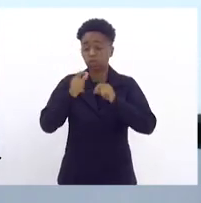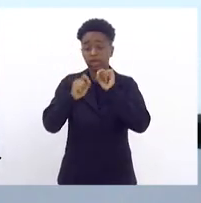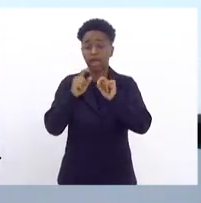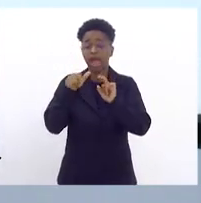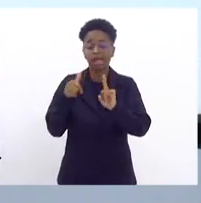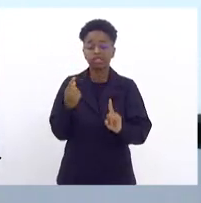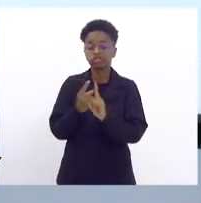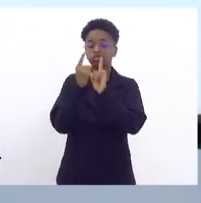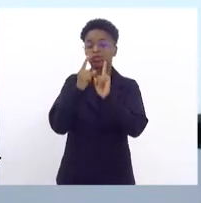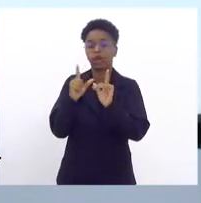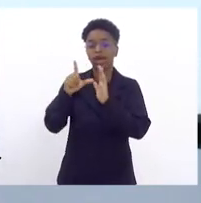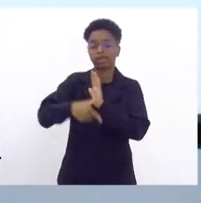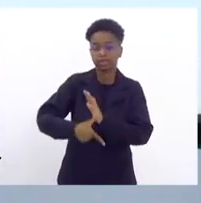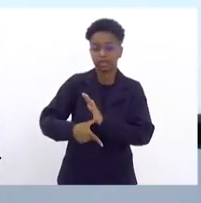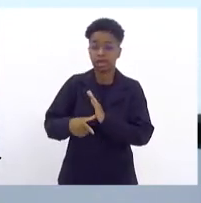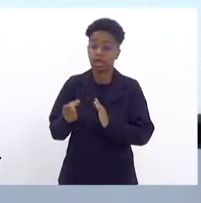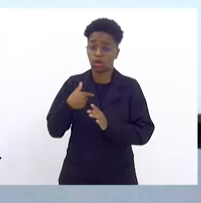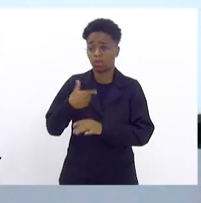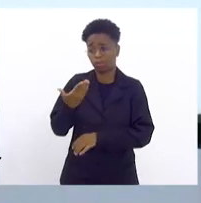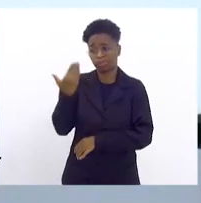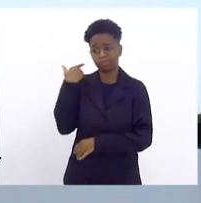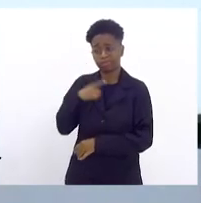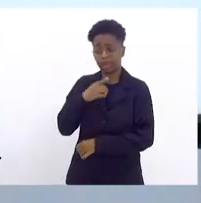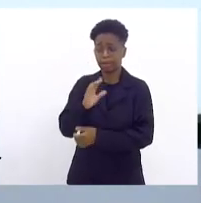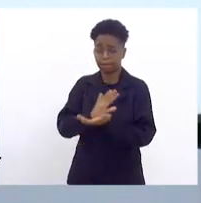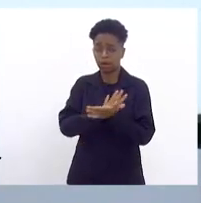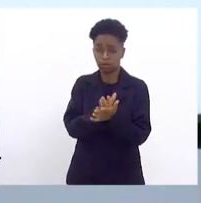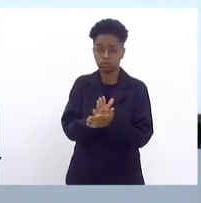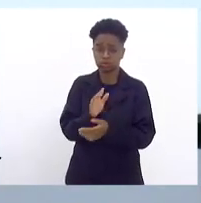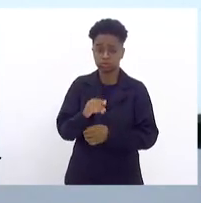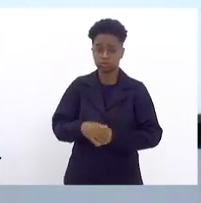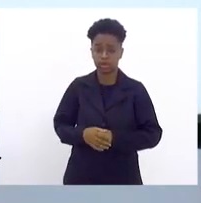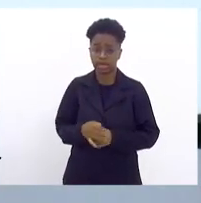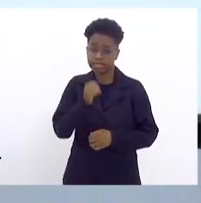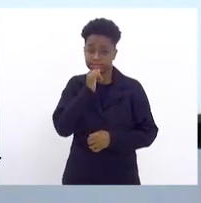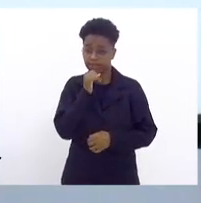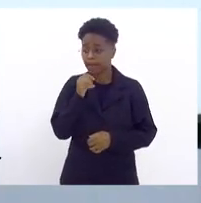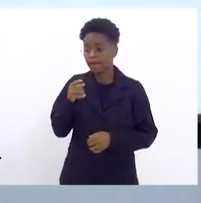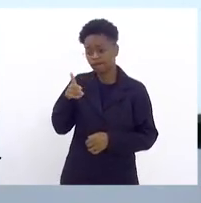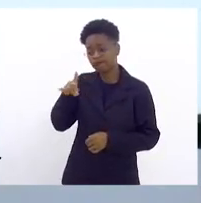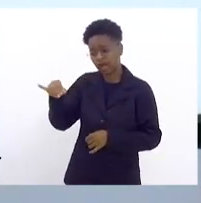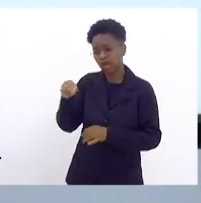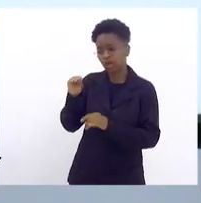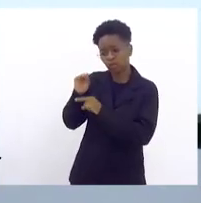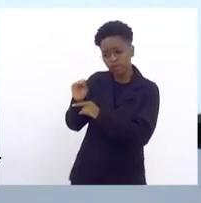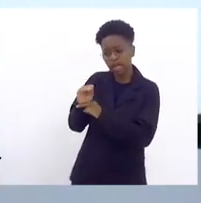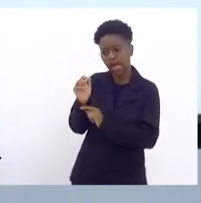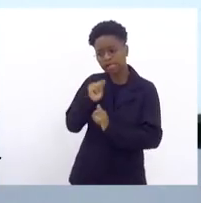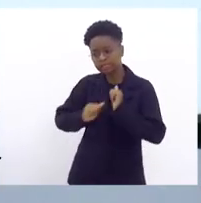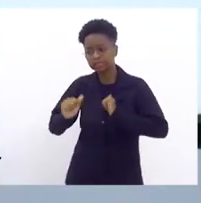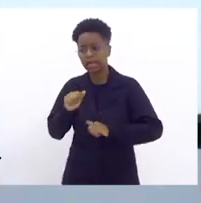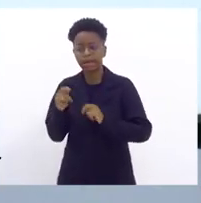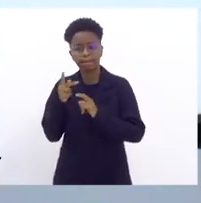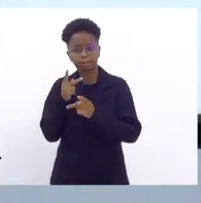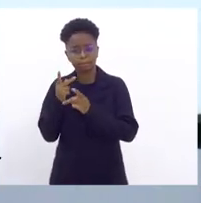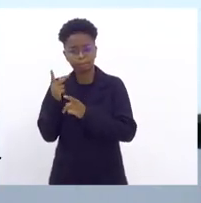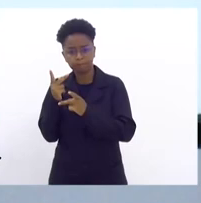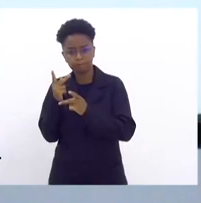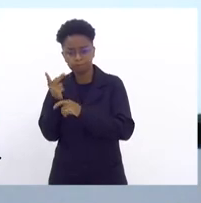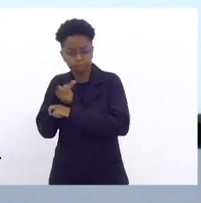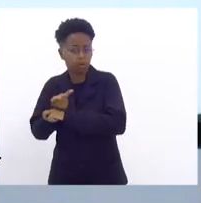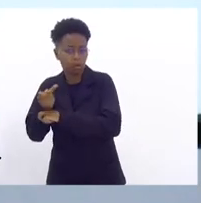muito tem preconceito eu era um preconceito Padre vai lá cuidar da ansiedade procura um psiquiatra Eu não